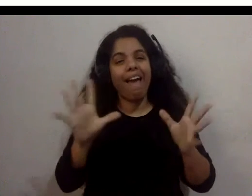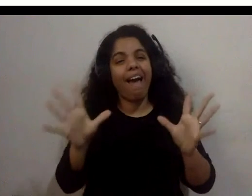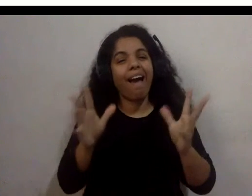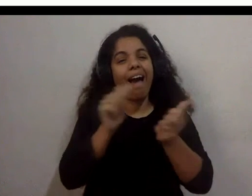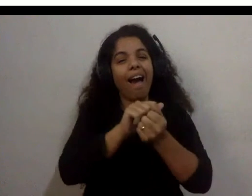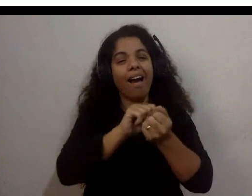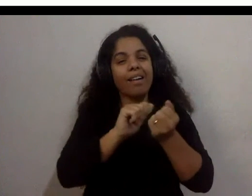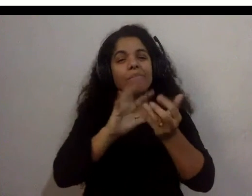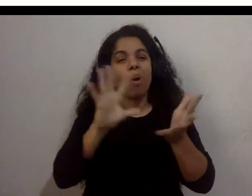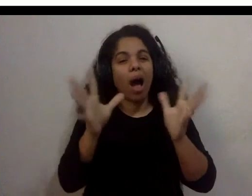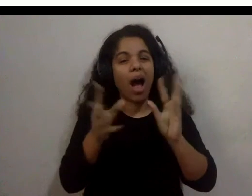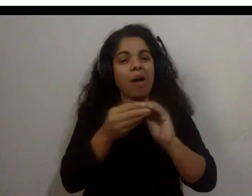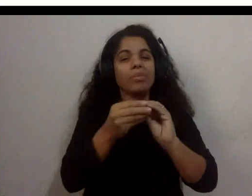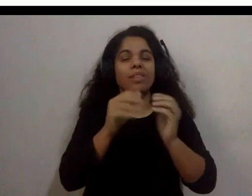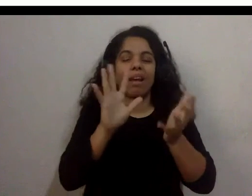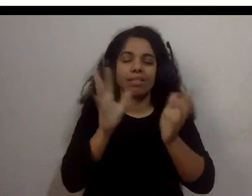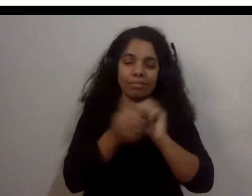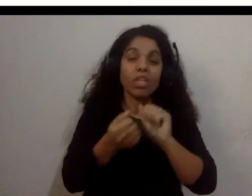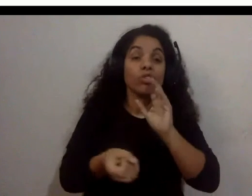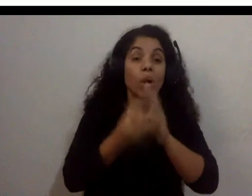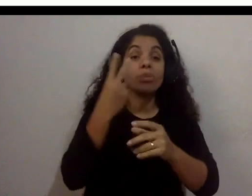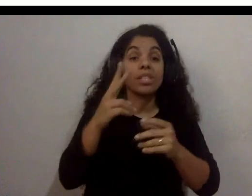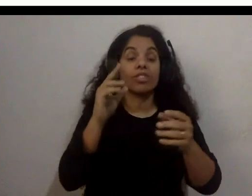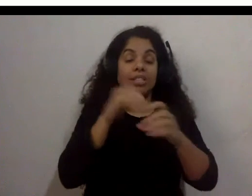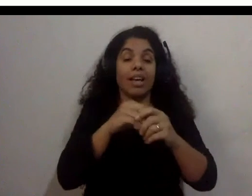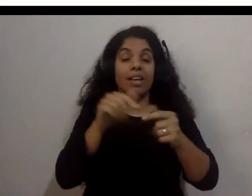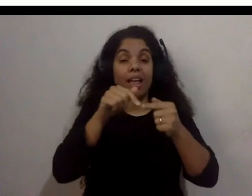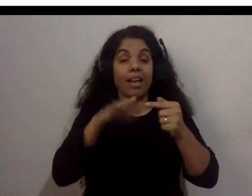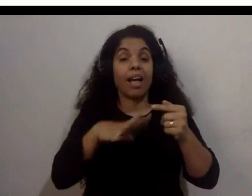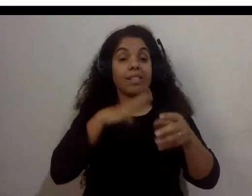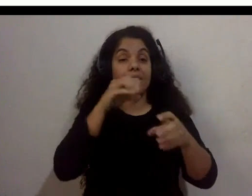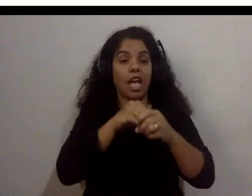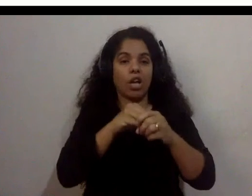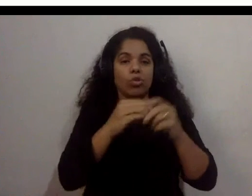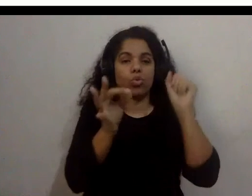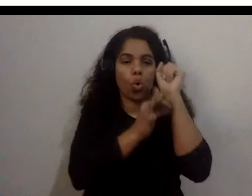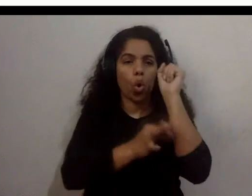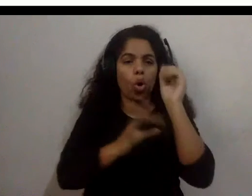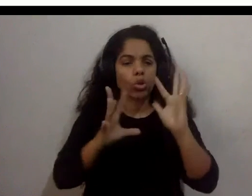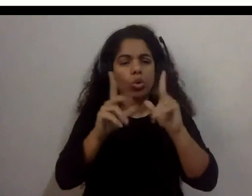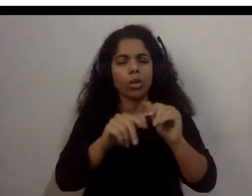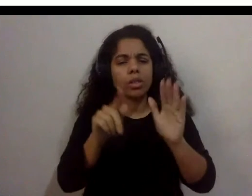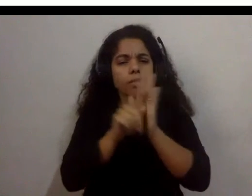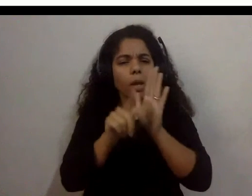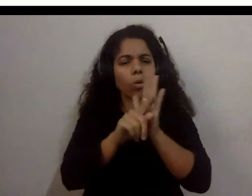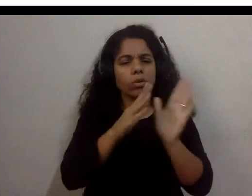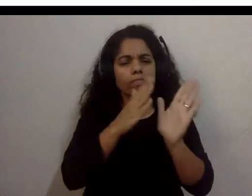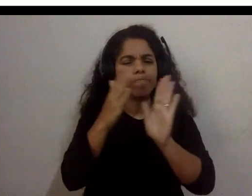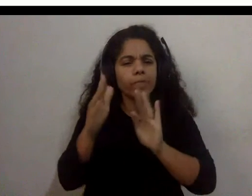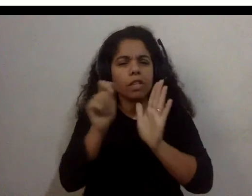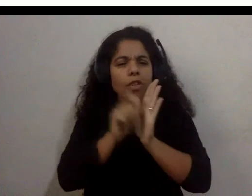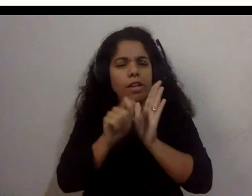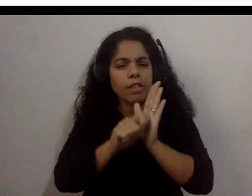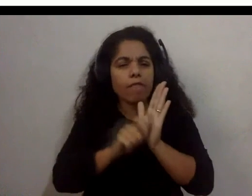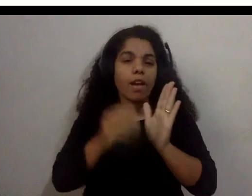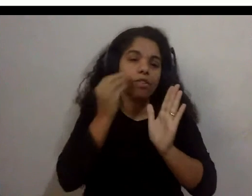que definir uma classe real. Eu só precisava injetar aquela classe ali dentro do meu código. Então, todas essas perguntas a gente vai fazendo ao longo que a gente escreve o teste.